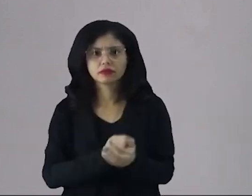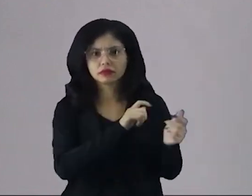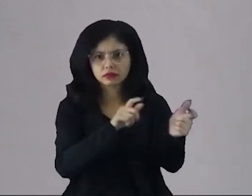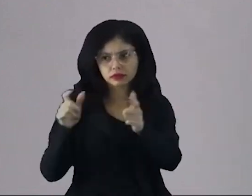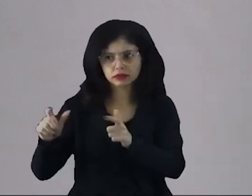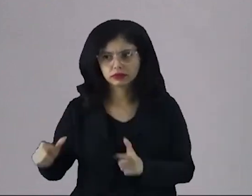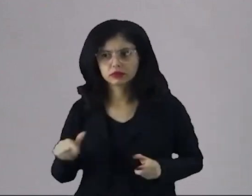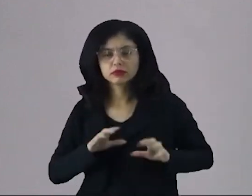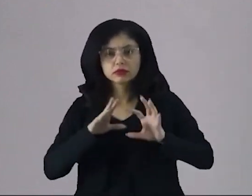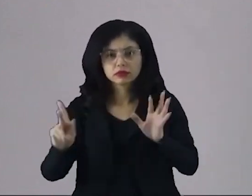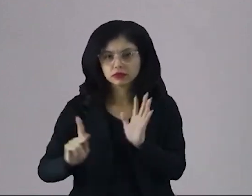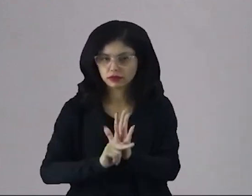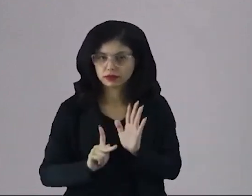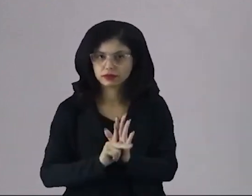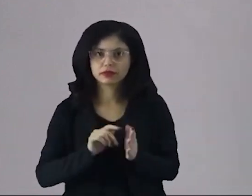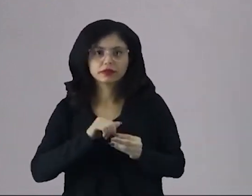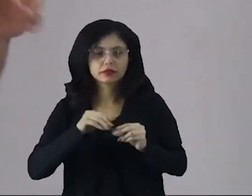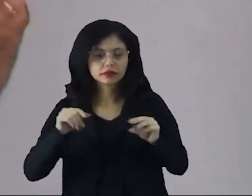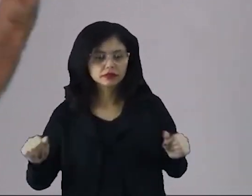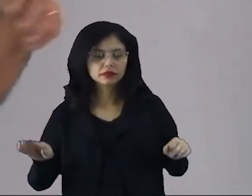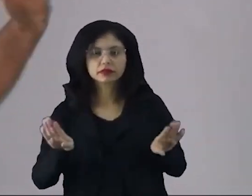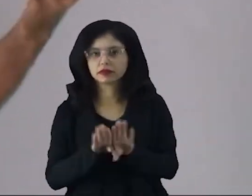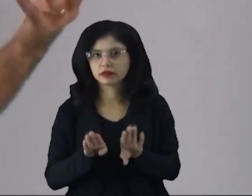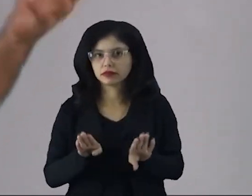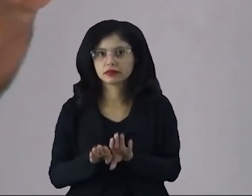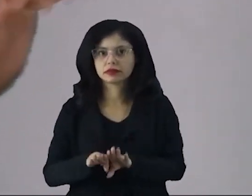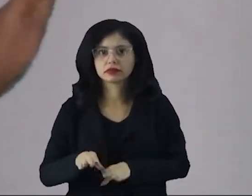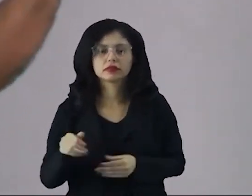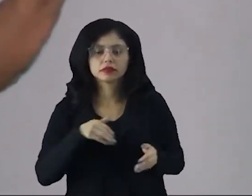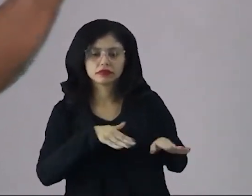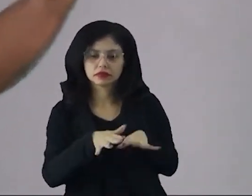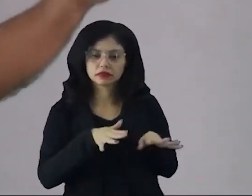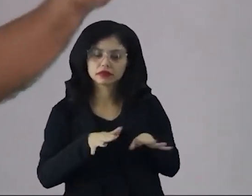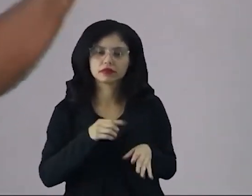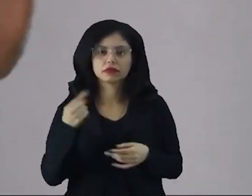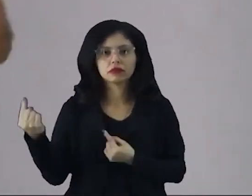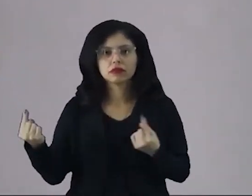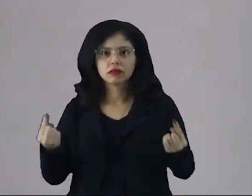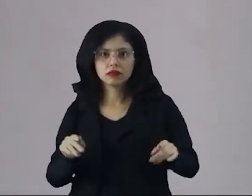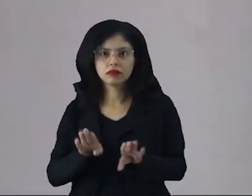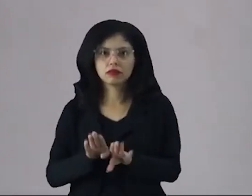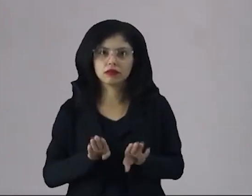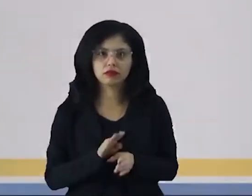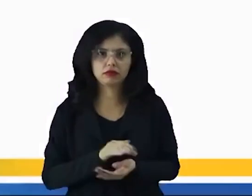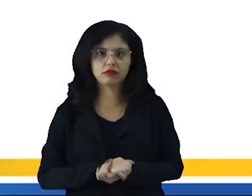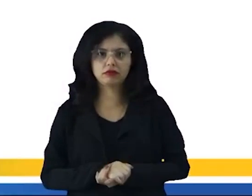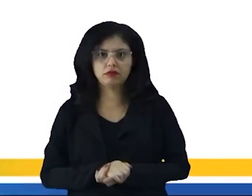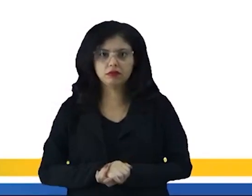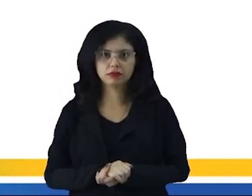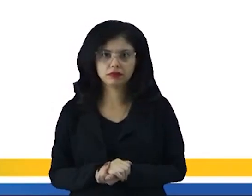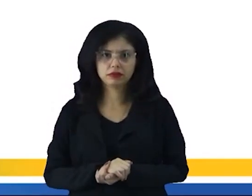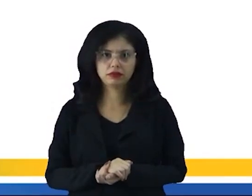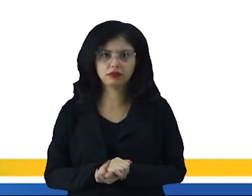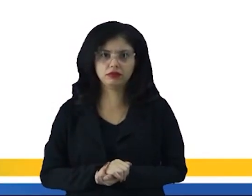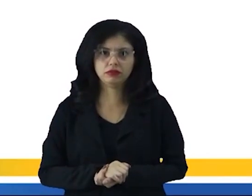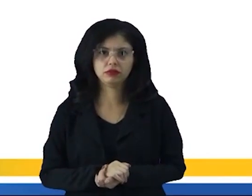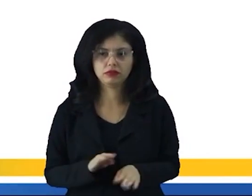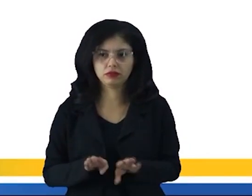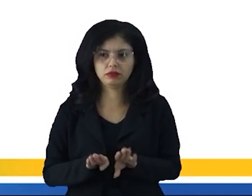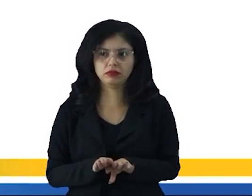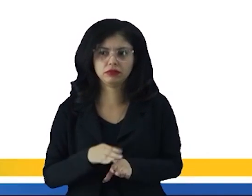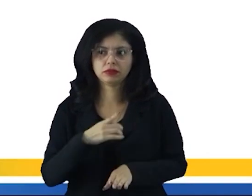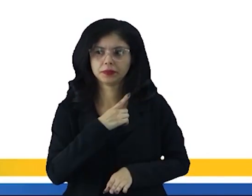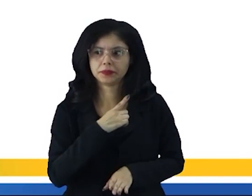outro, assim como a própria areia que move de um lugar para outro, formando dunas de um canto para outro.